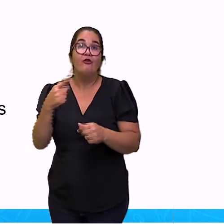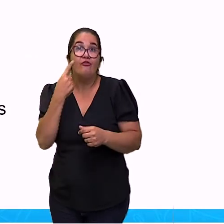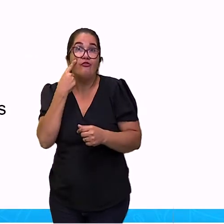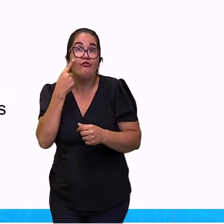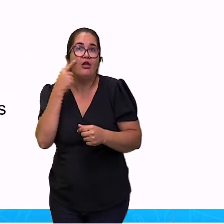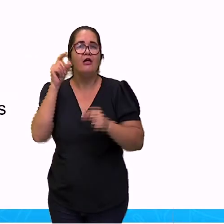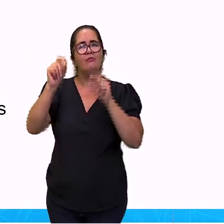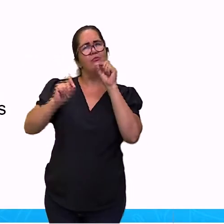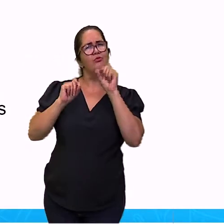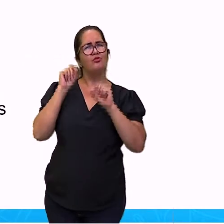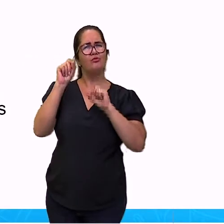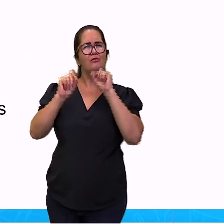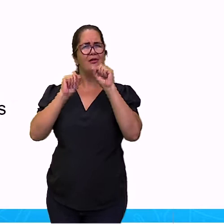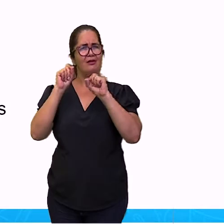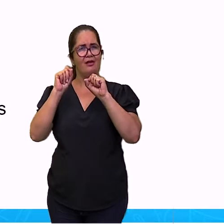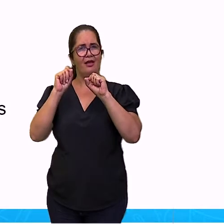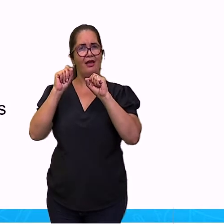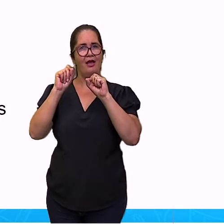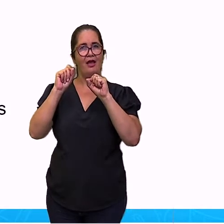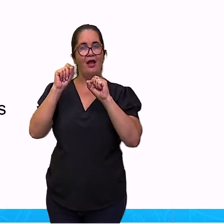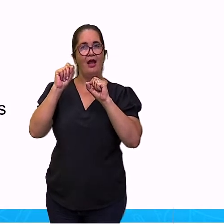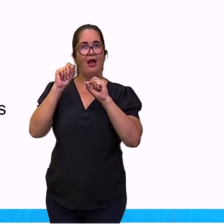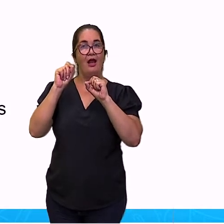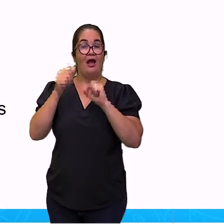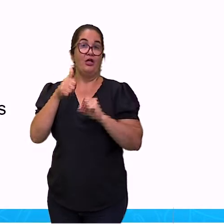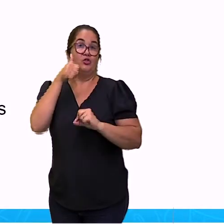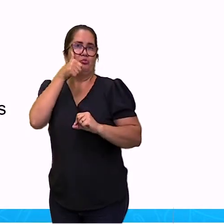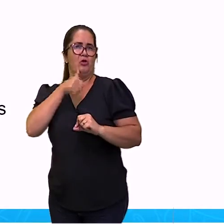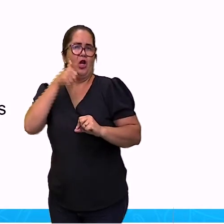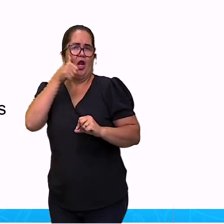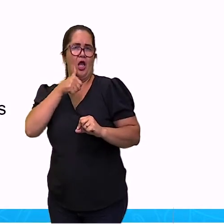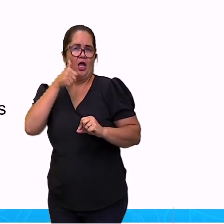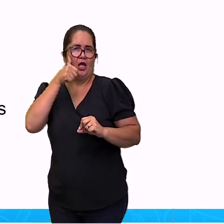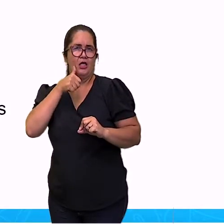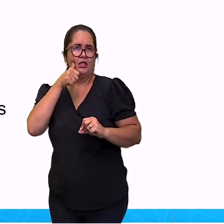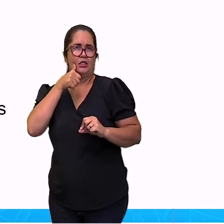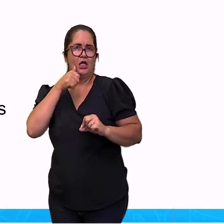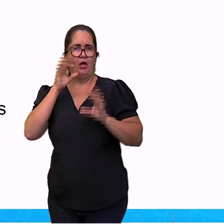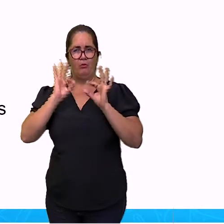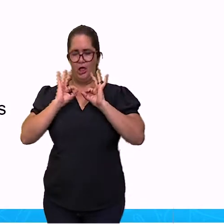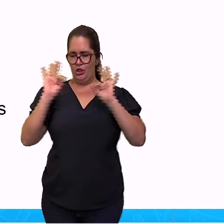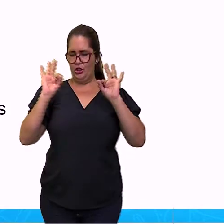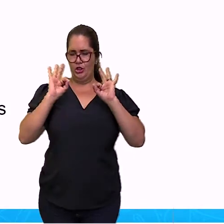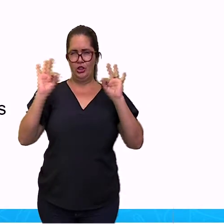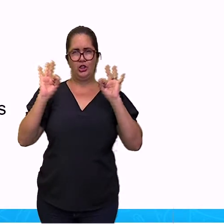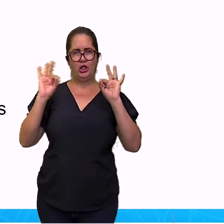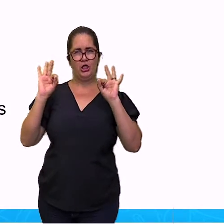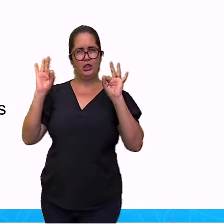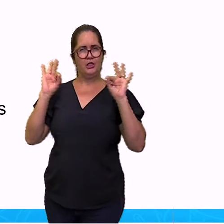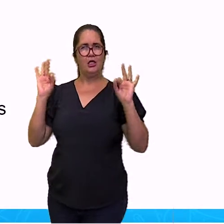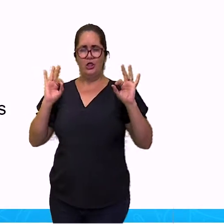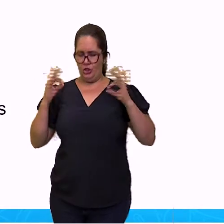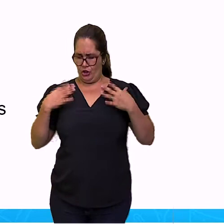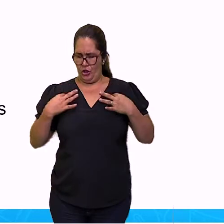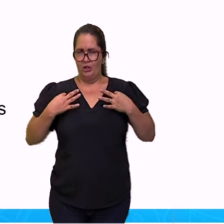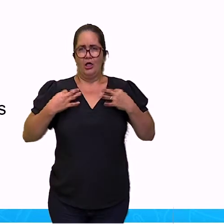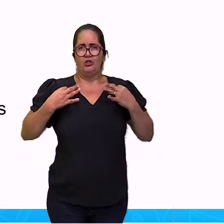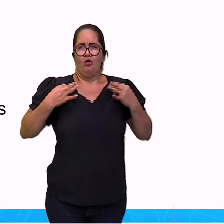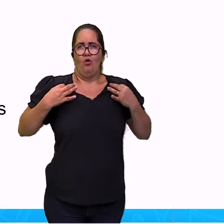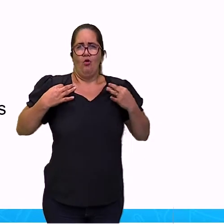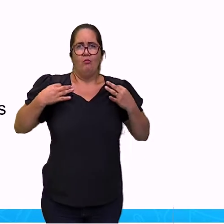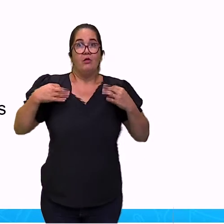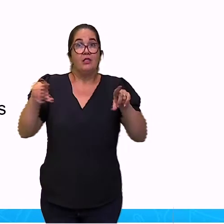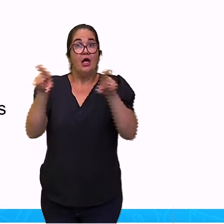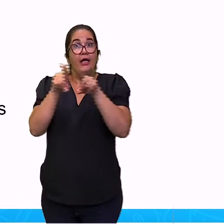o glamour, né, dos teatros. Olha que imagem maravilhosa aqui. E mais uma vez, o